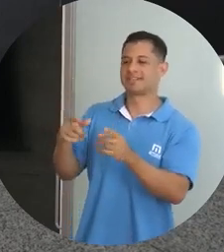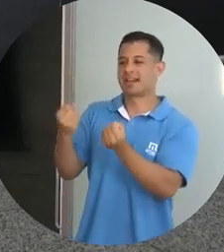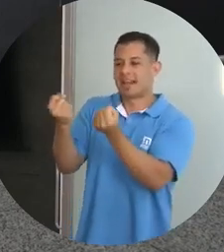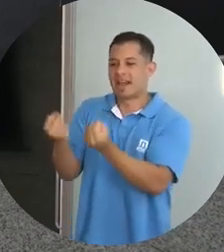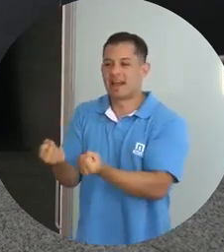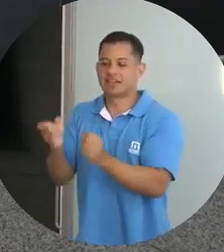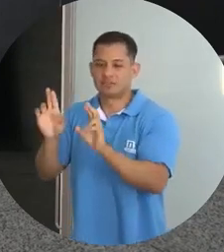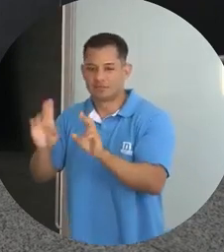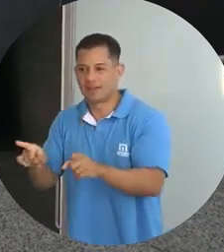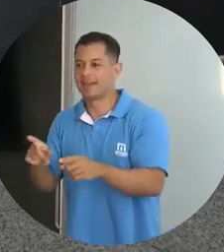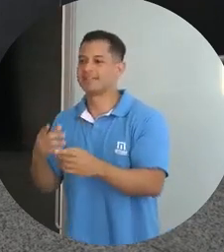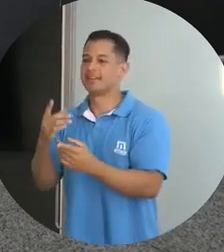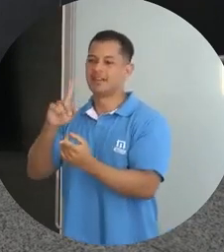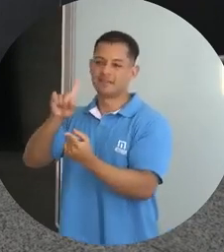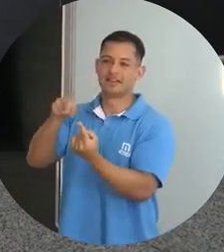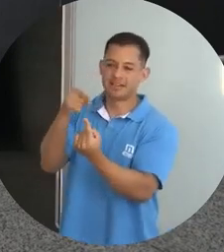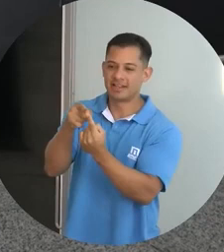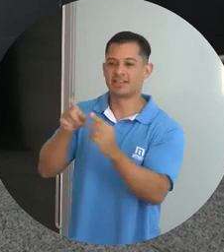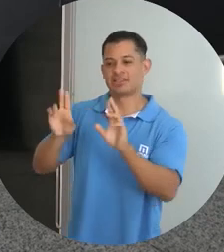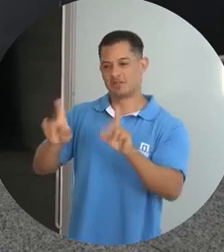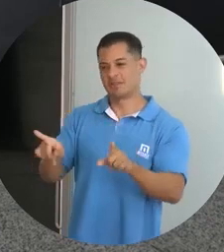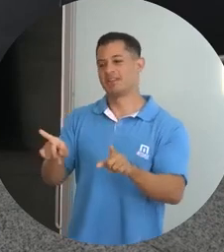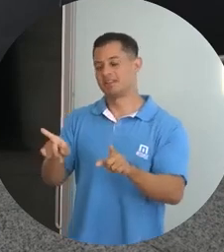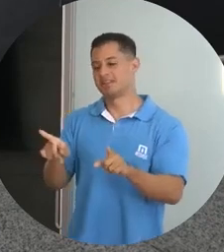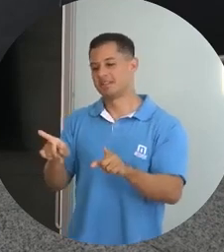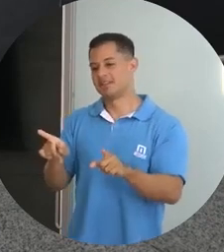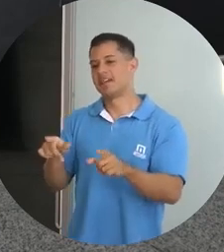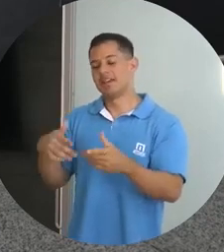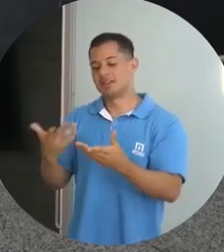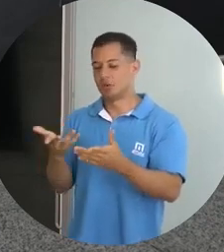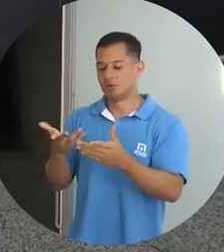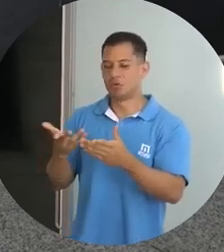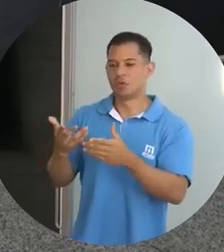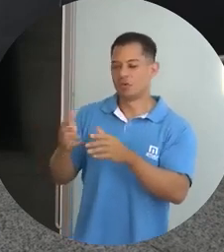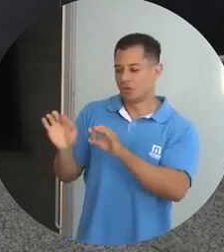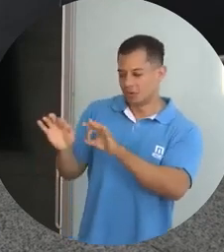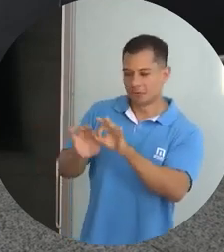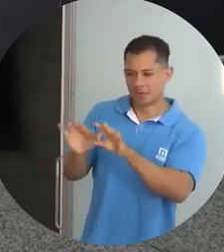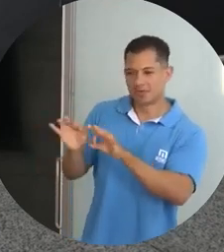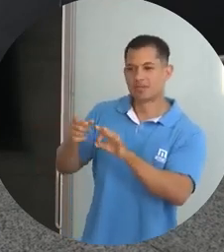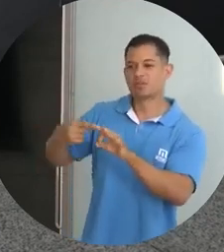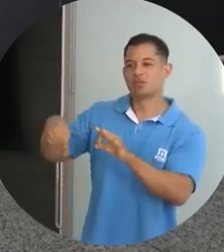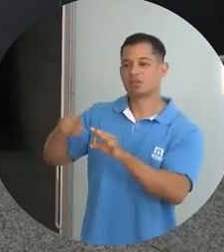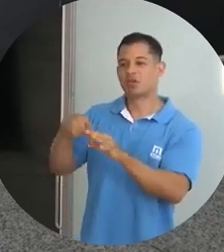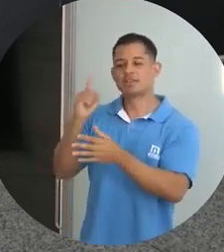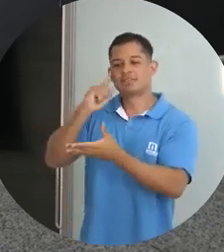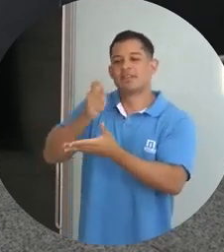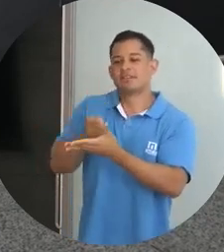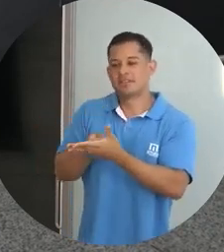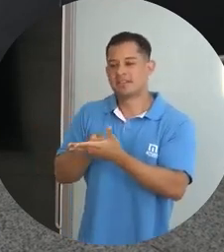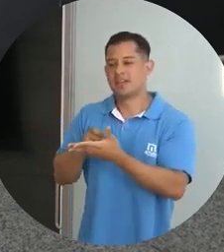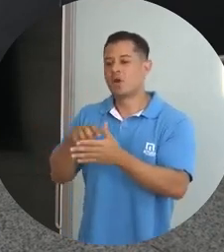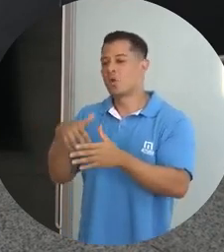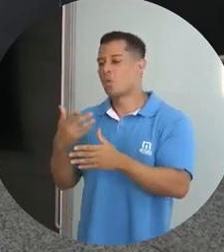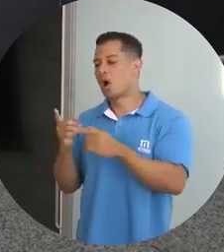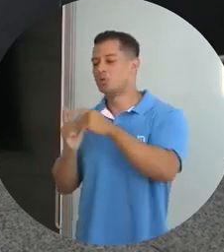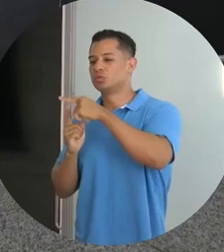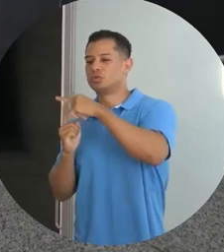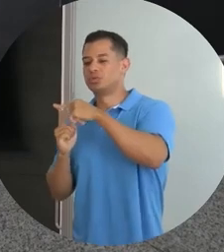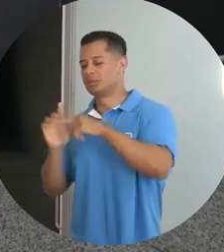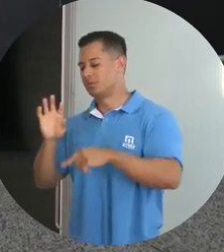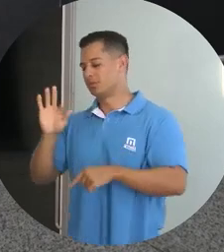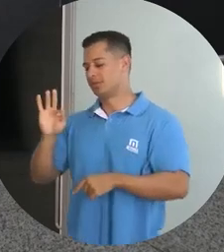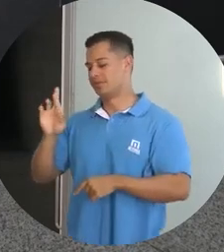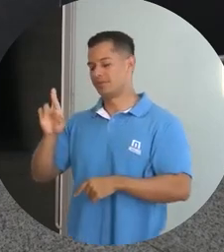diversas, para finalidades diversas. Então, no projeto, a gente define que tipo de fretagem que vai ser,